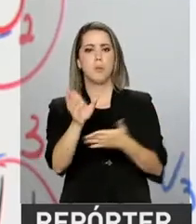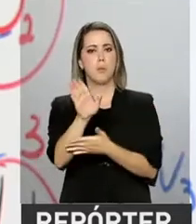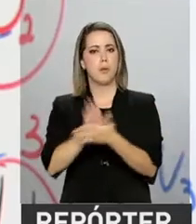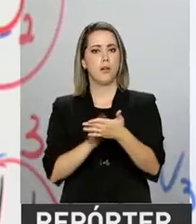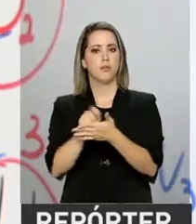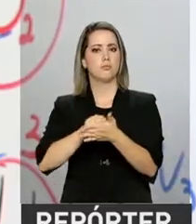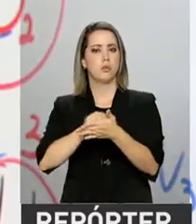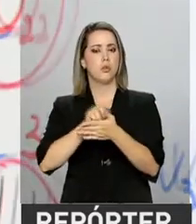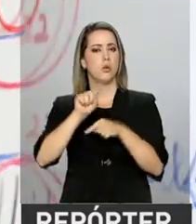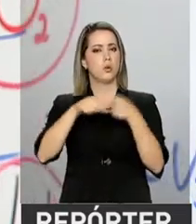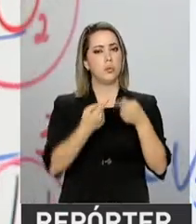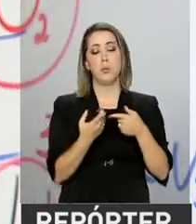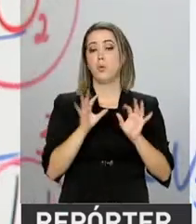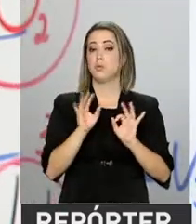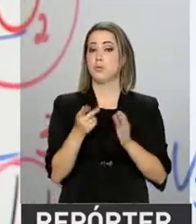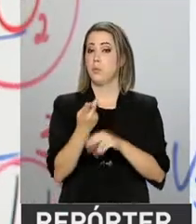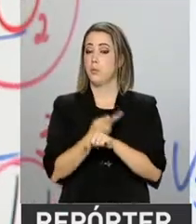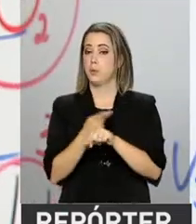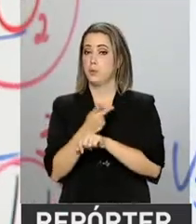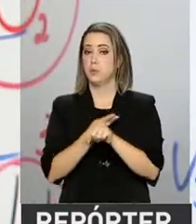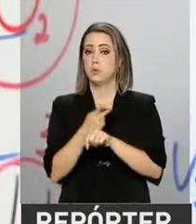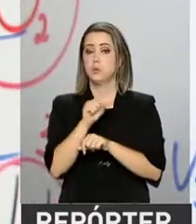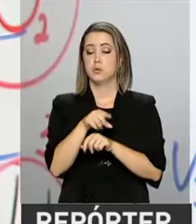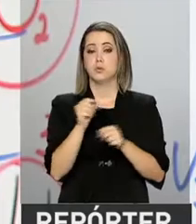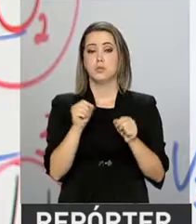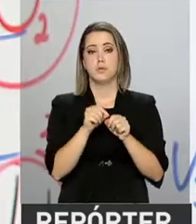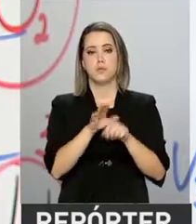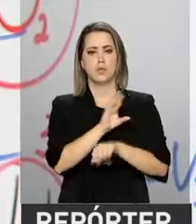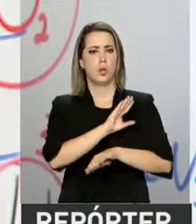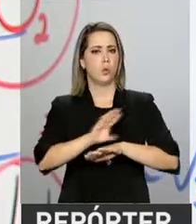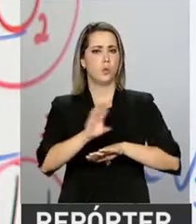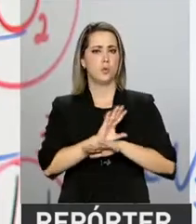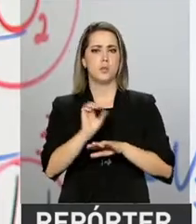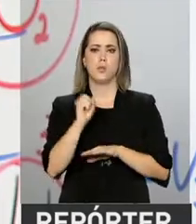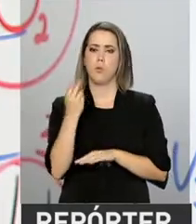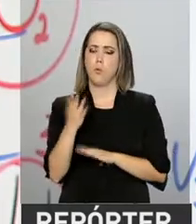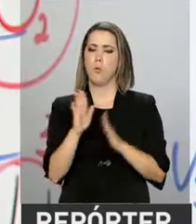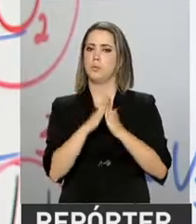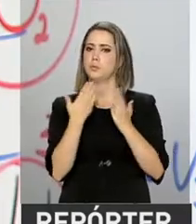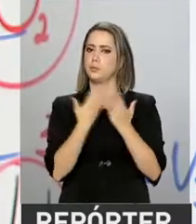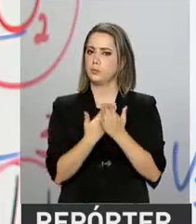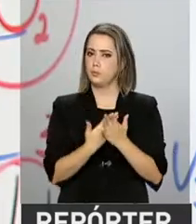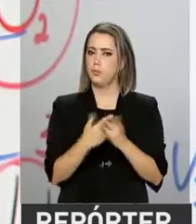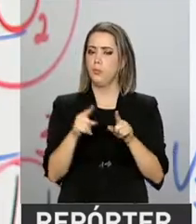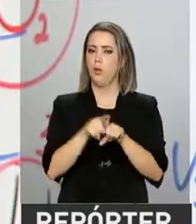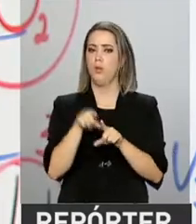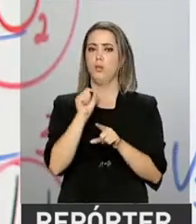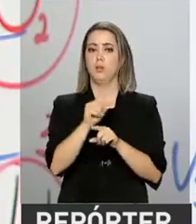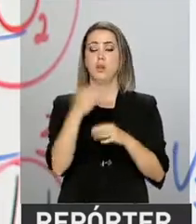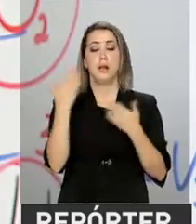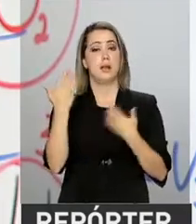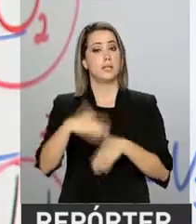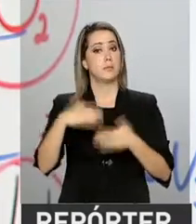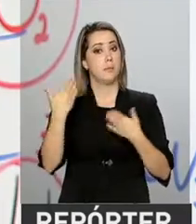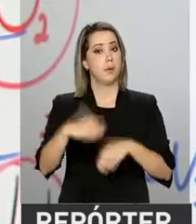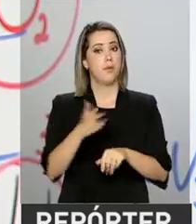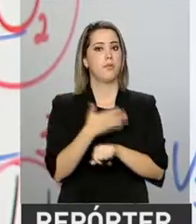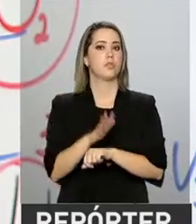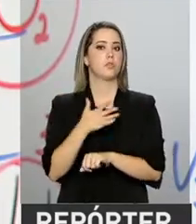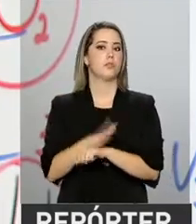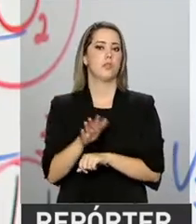marcar o cartão depois? Procure fazer nos cursinhos, no colégio, o quê? As provas de